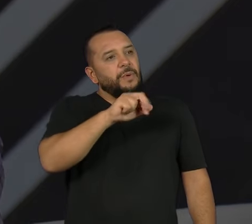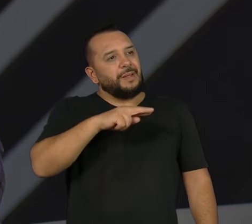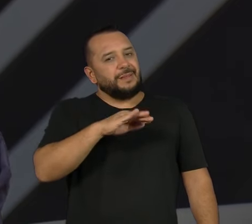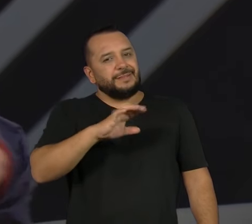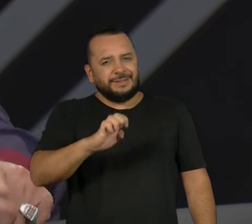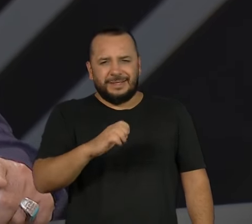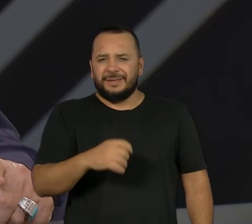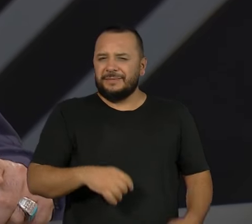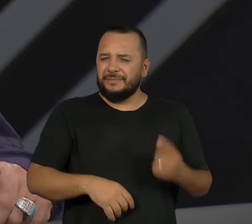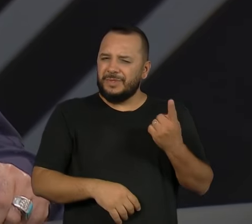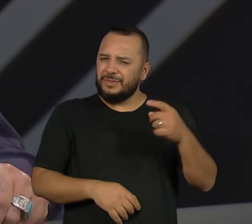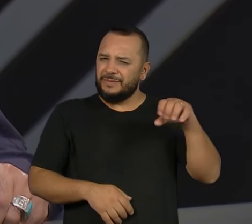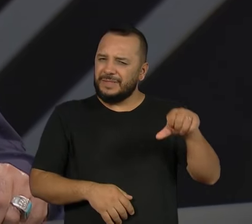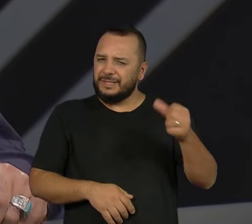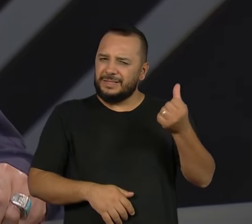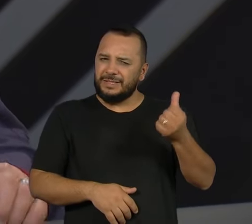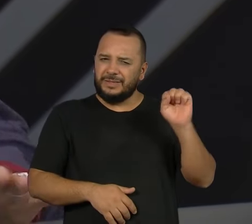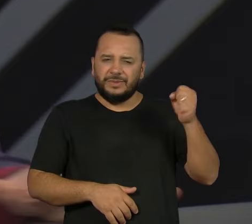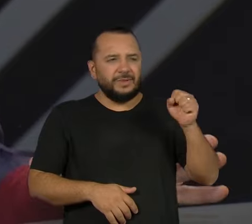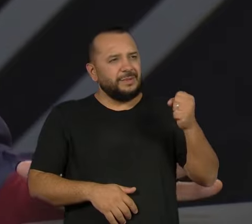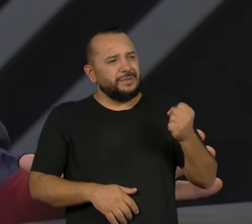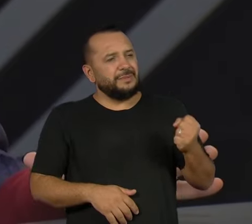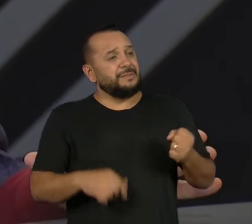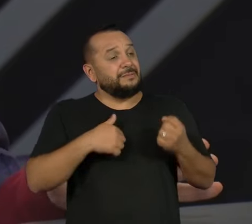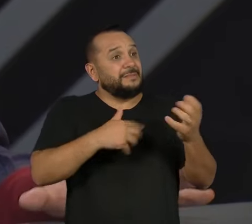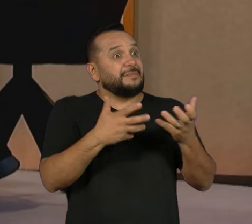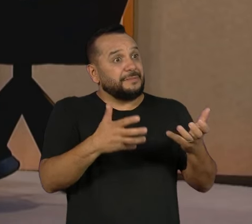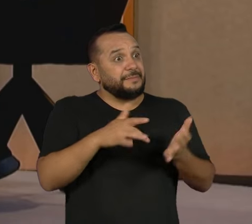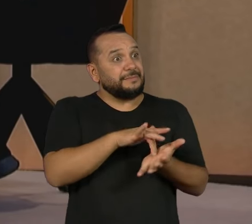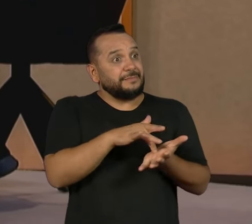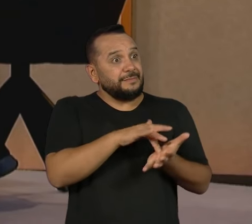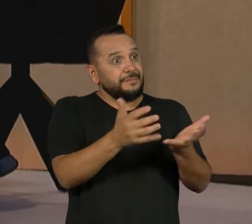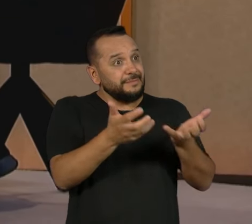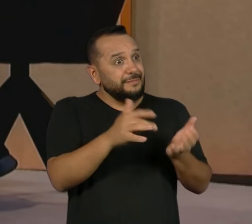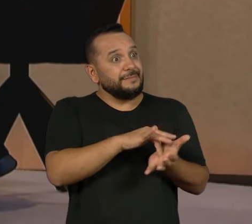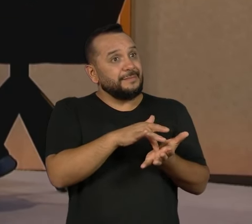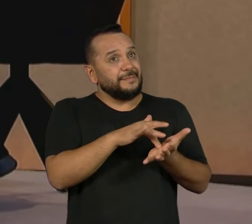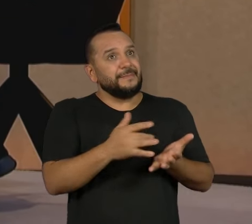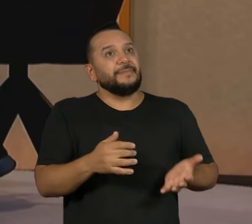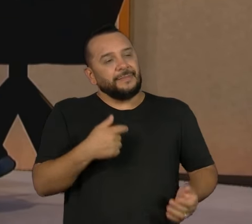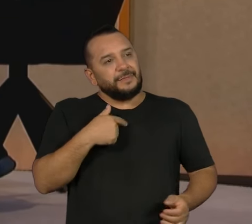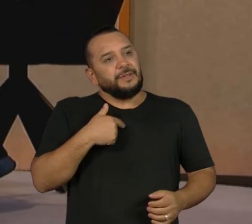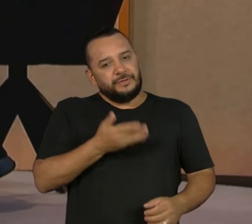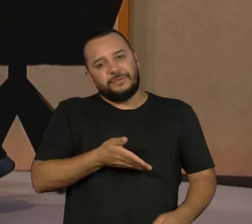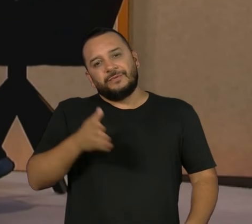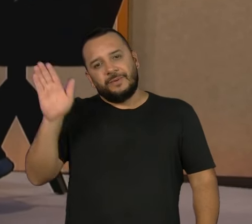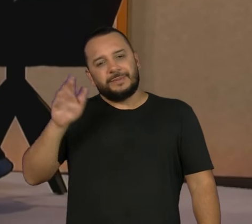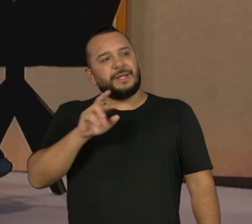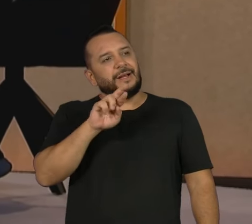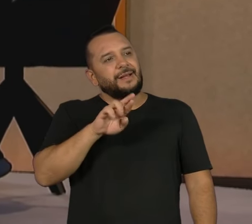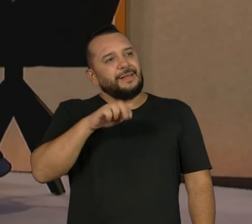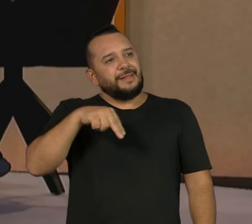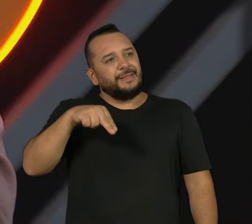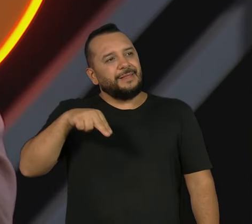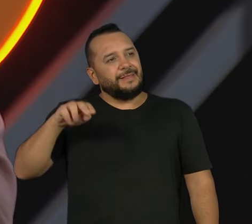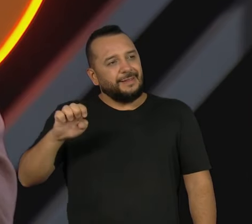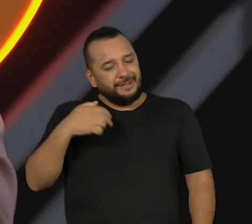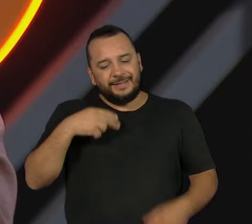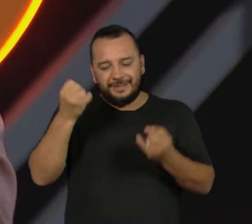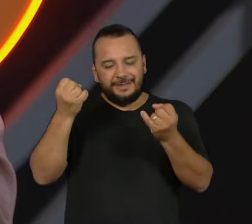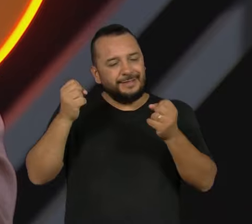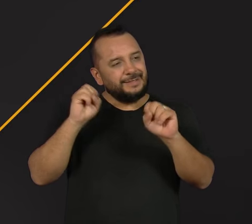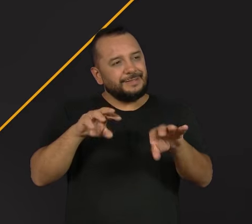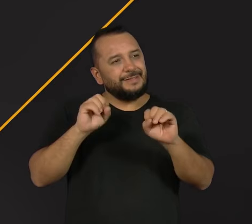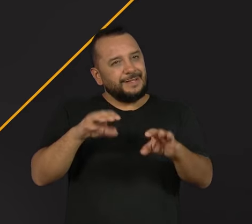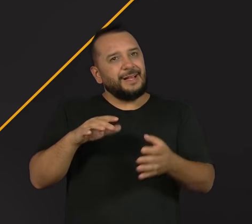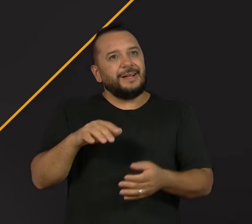68. E eu saí de lá com a minha amiga e falei, eu quero ser bailarino. Aí nós fomos na René Gumiel, que dava dança contemporânea. E